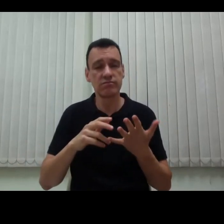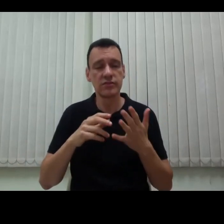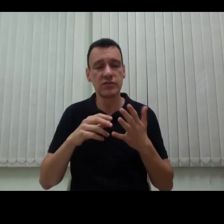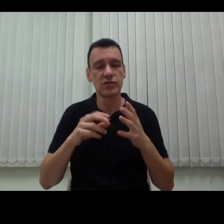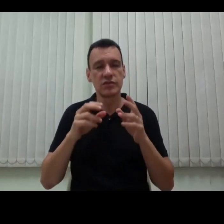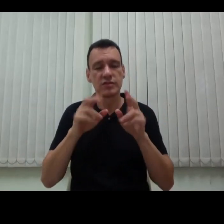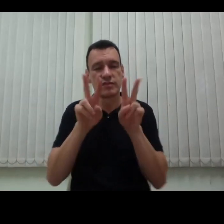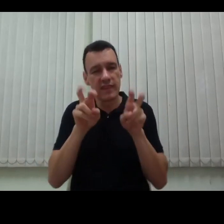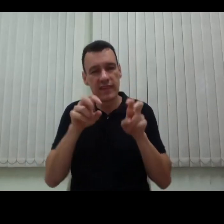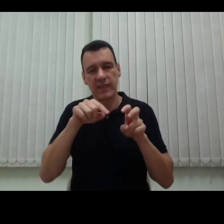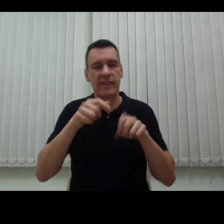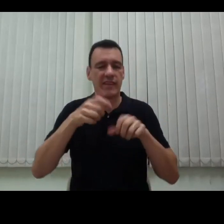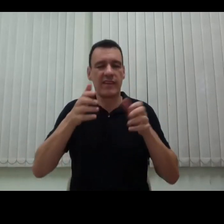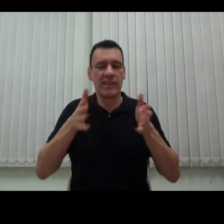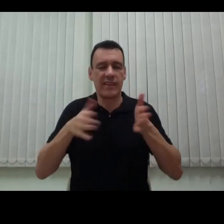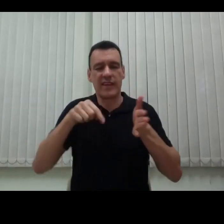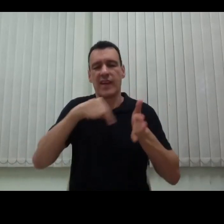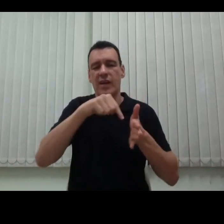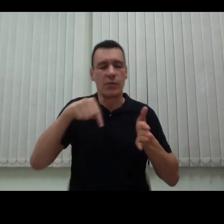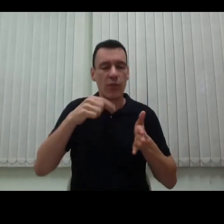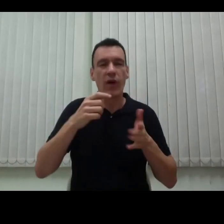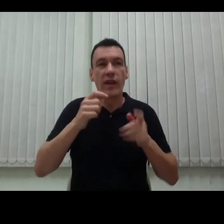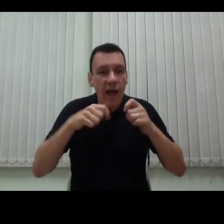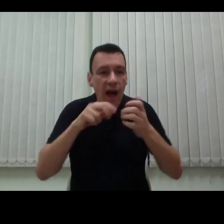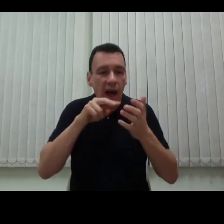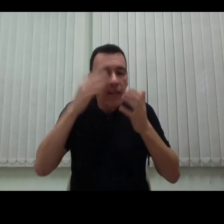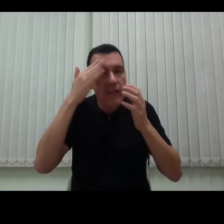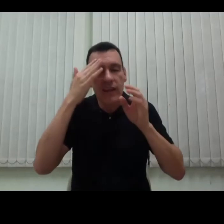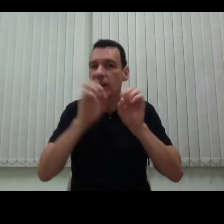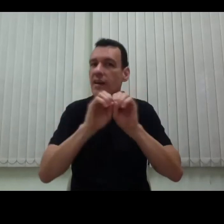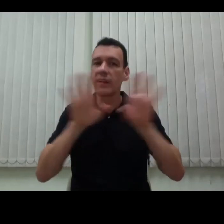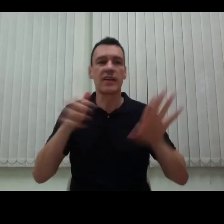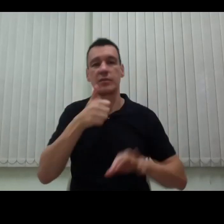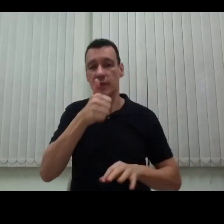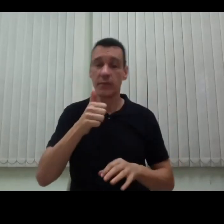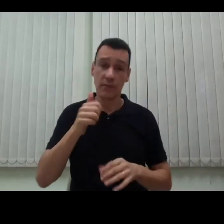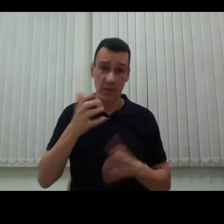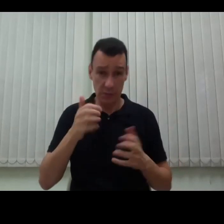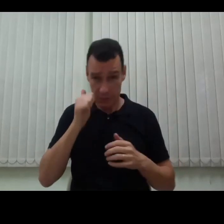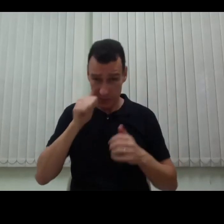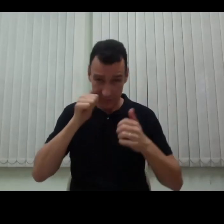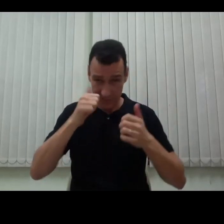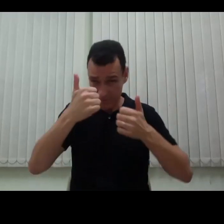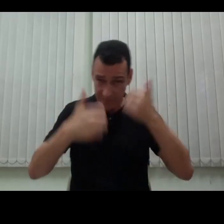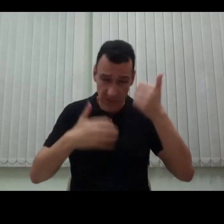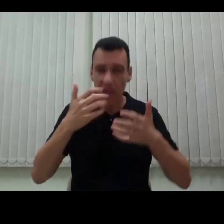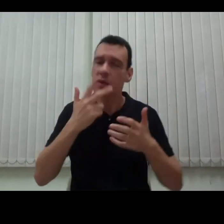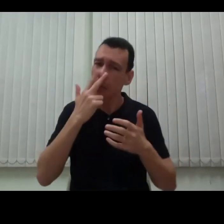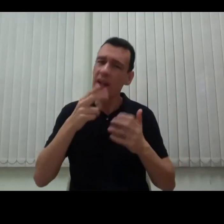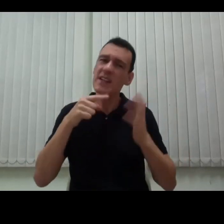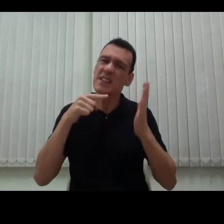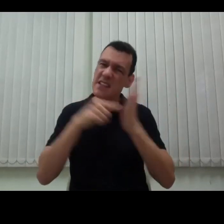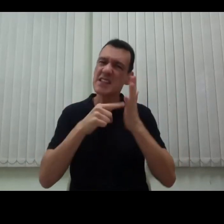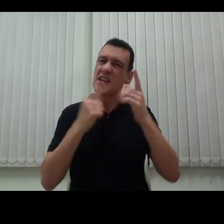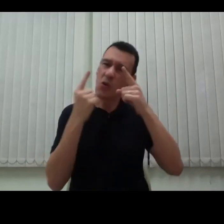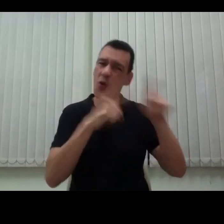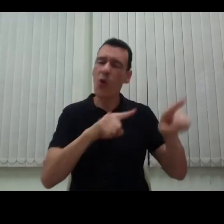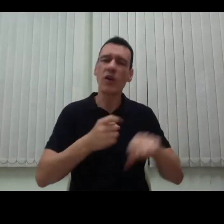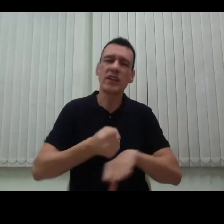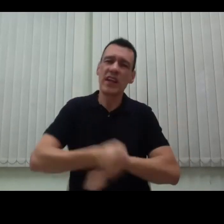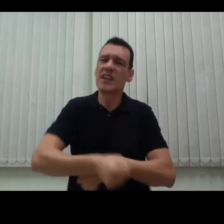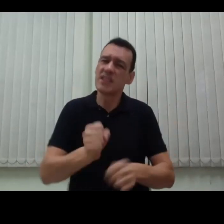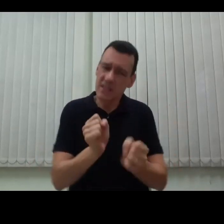Firmina dos Reis, nesse romance Úrsula, está denunciando a escravidão. Ela está escrevendo num contexto em